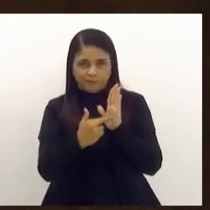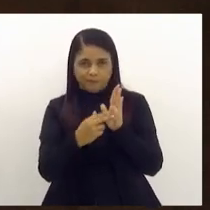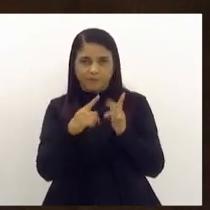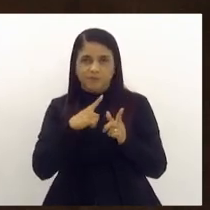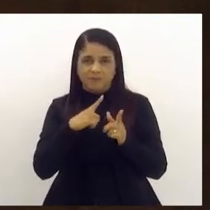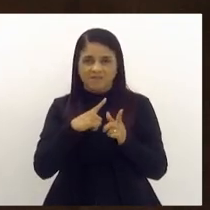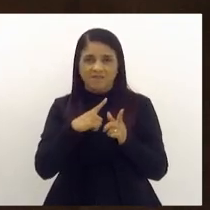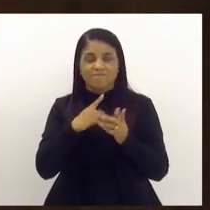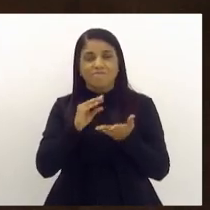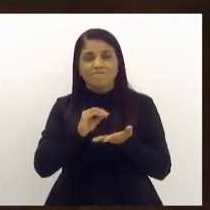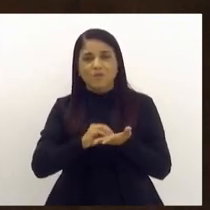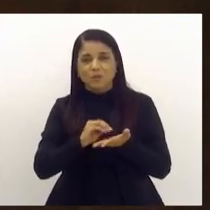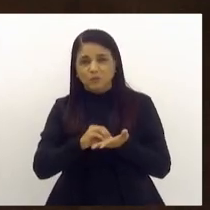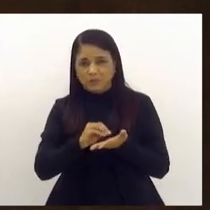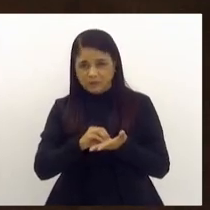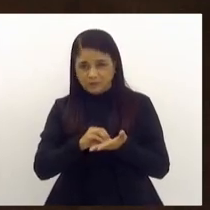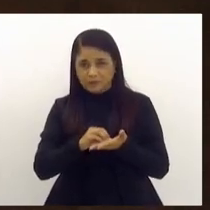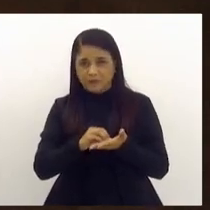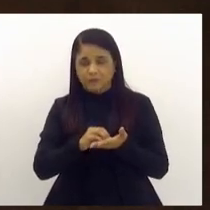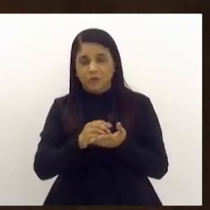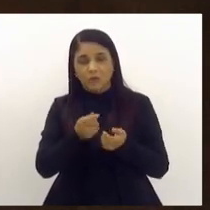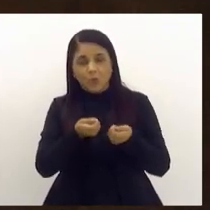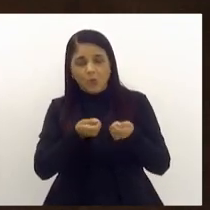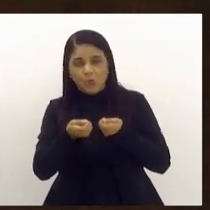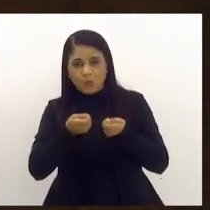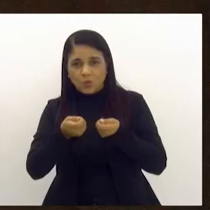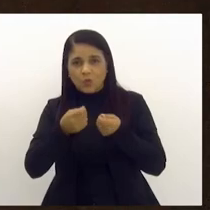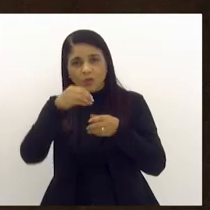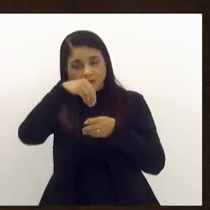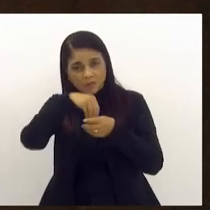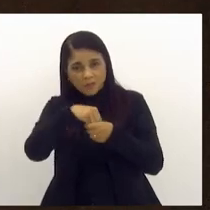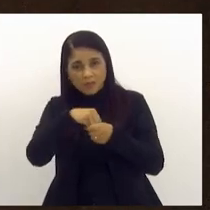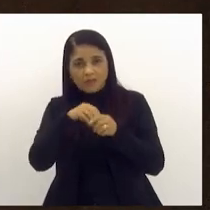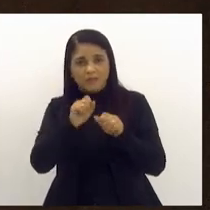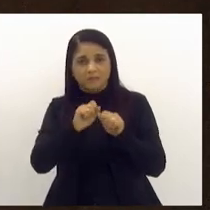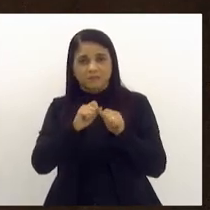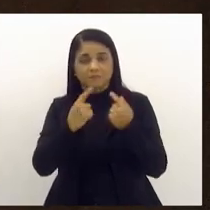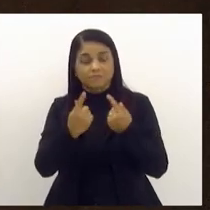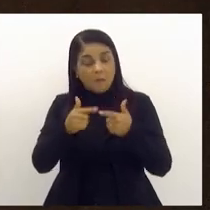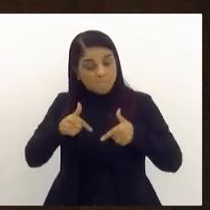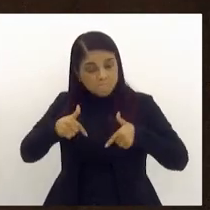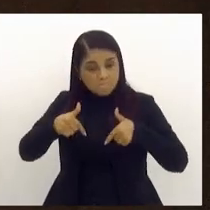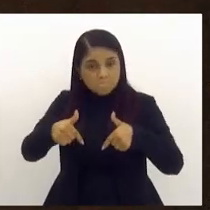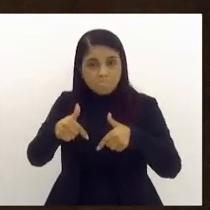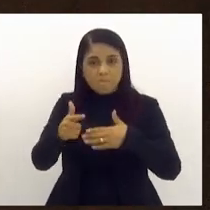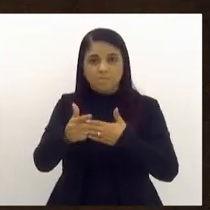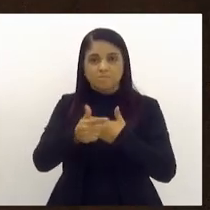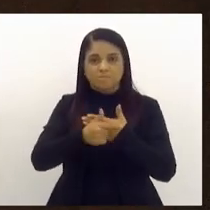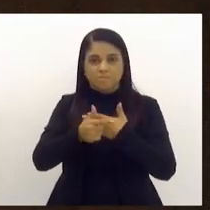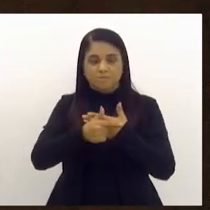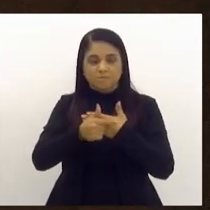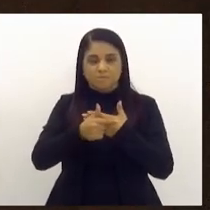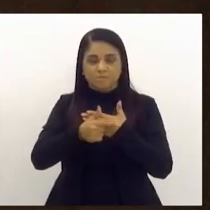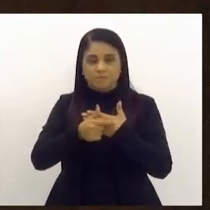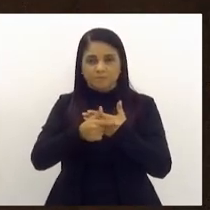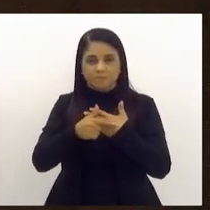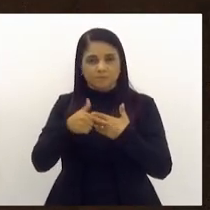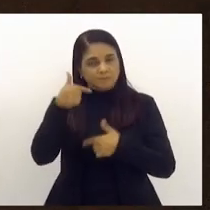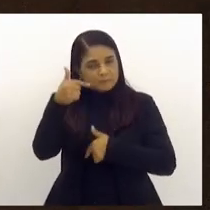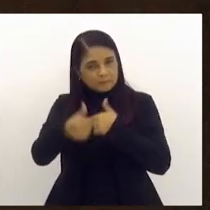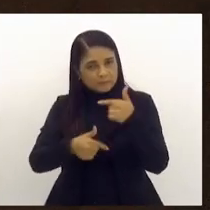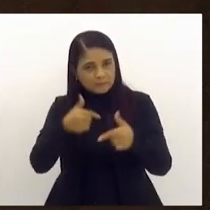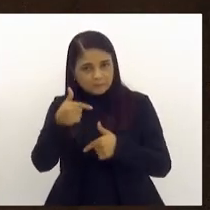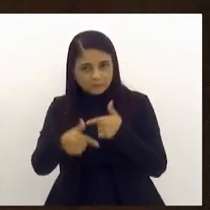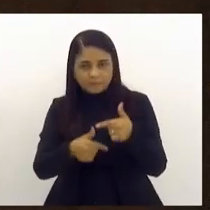absolutamente desfalcado. E o controle interno é responsável por uma missão imensa que